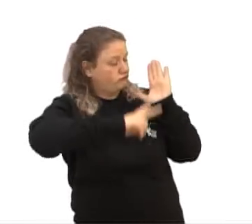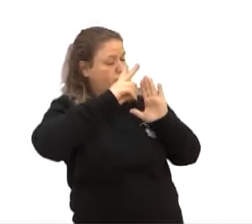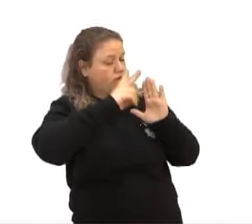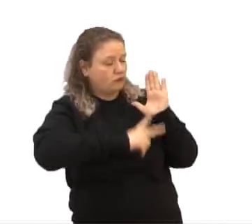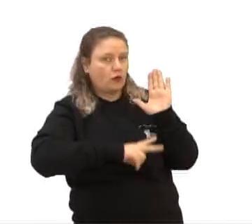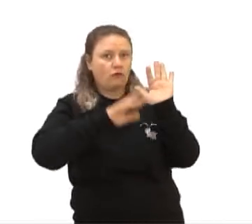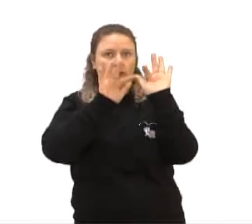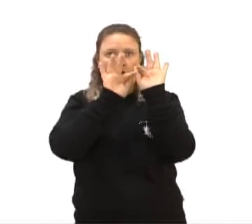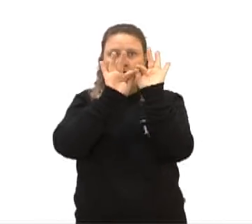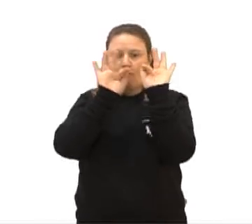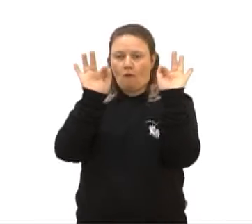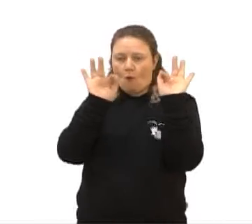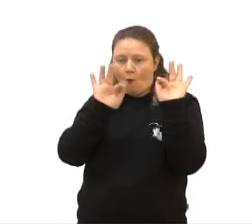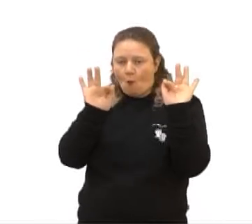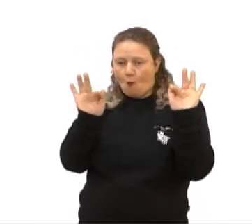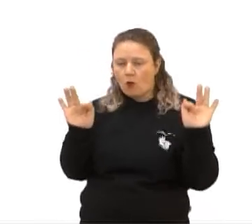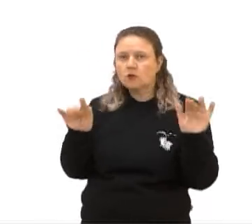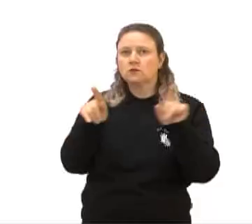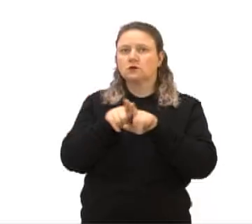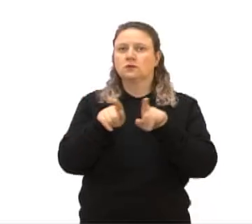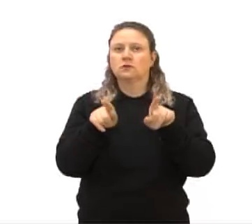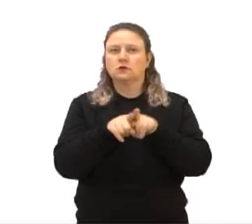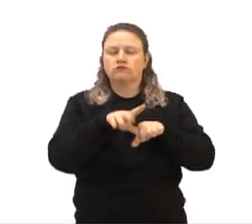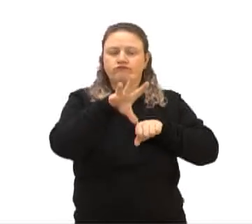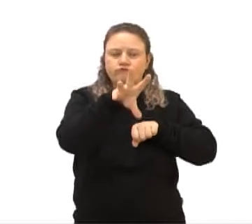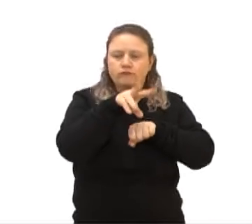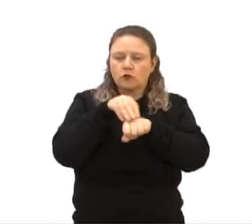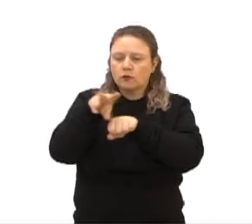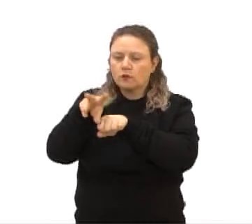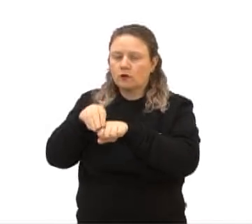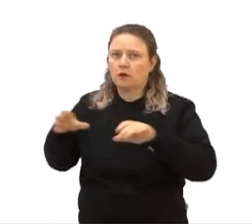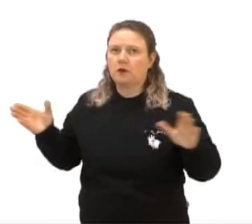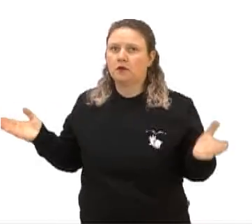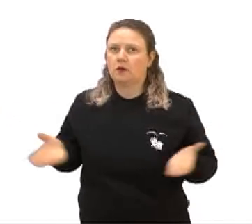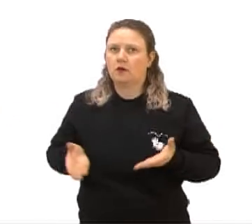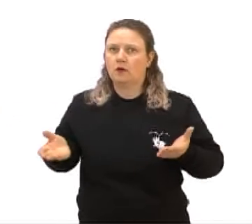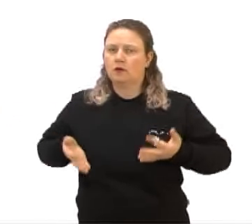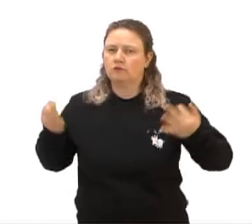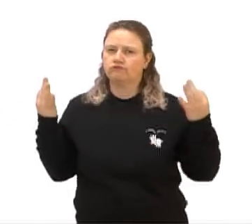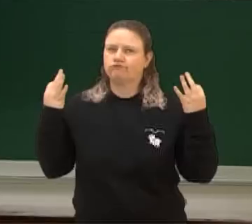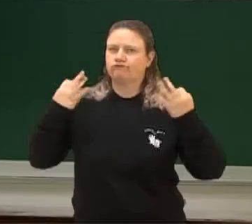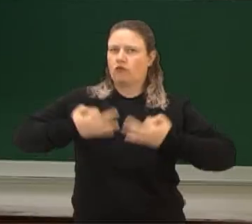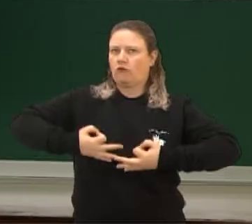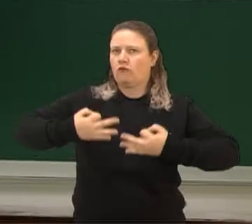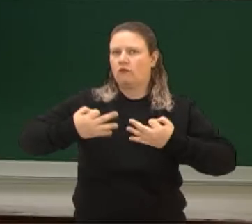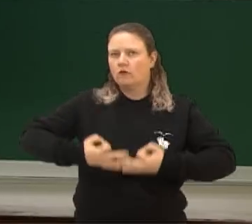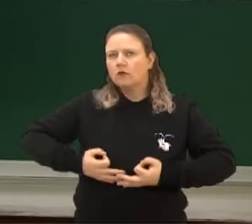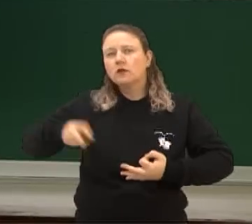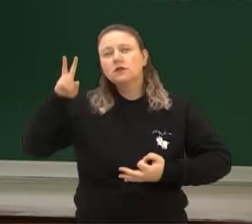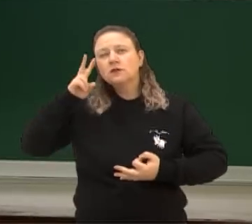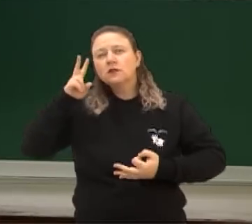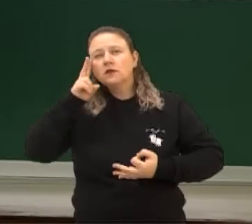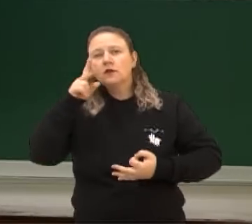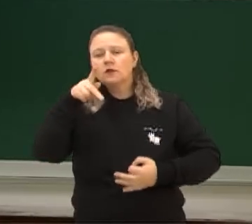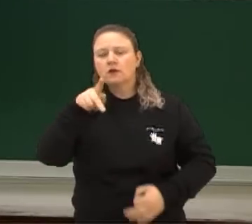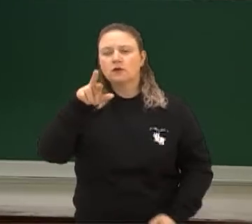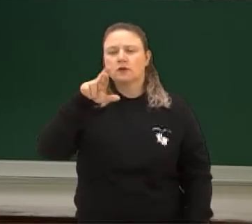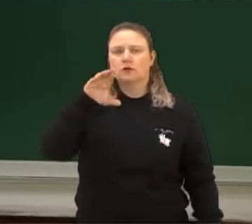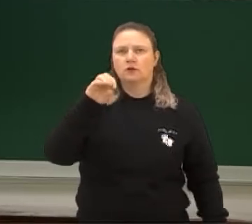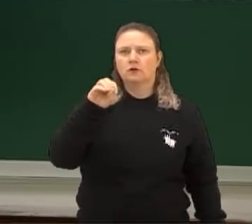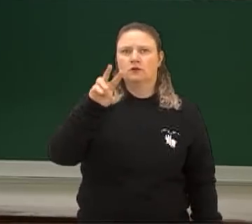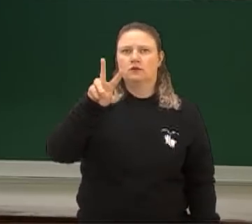provérbios. Nós aprendemos um pouco mais sobre o presente perfeito. Você lembra os provérbios? São aqueles